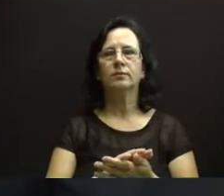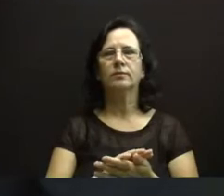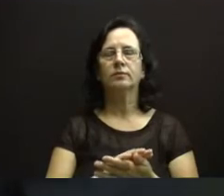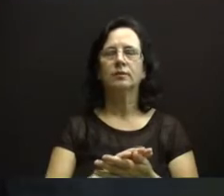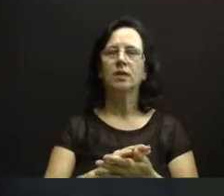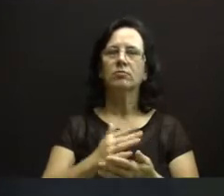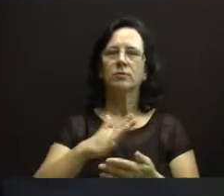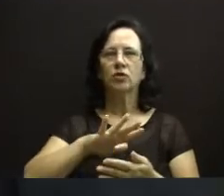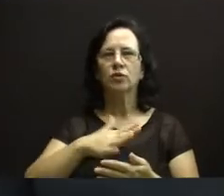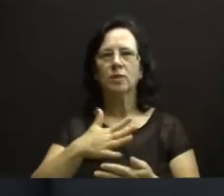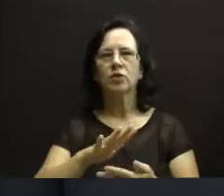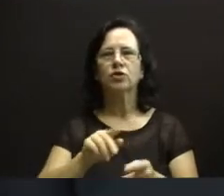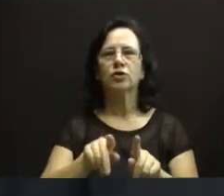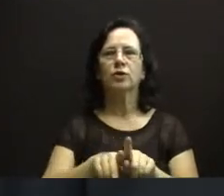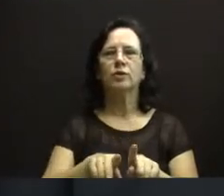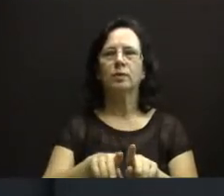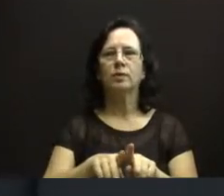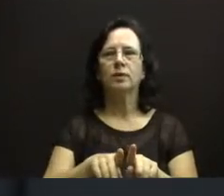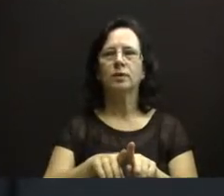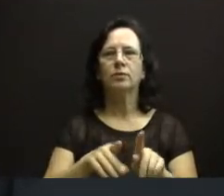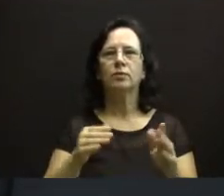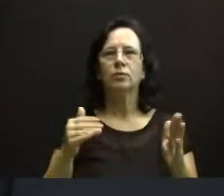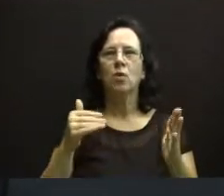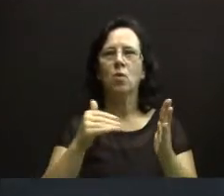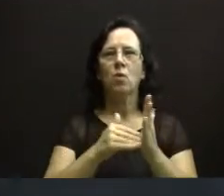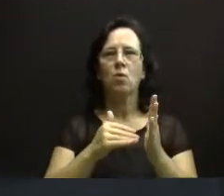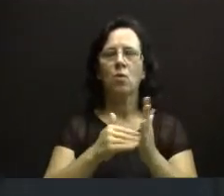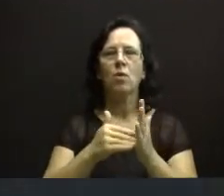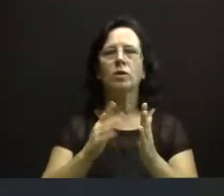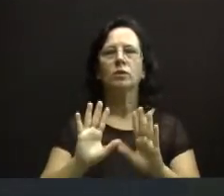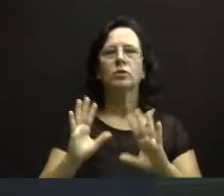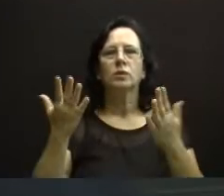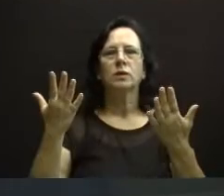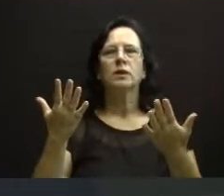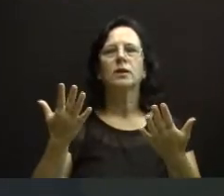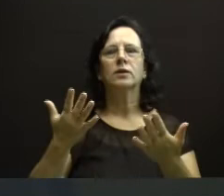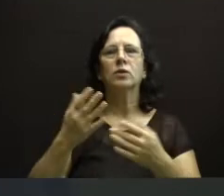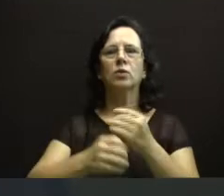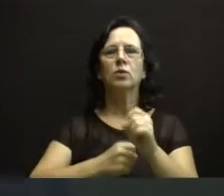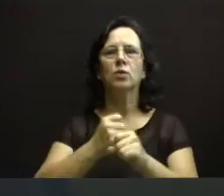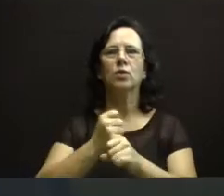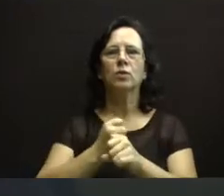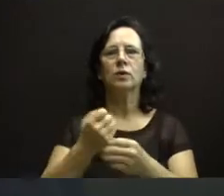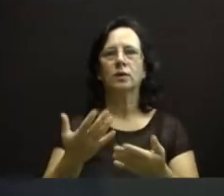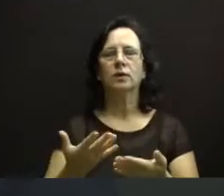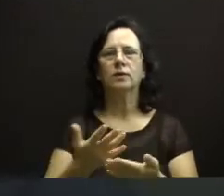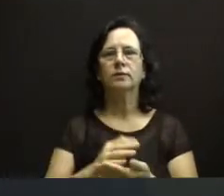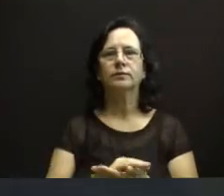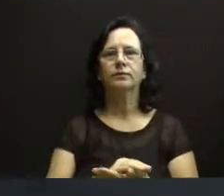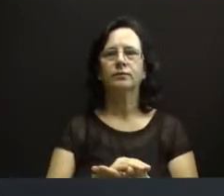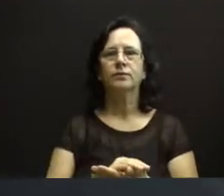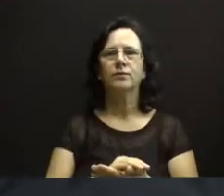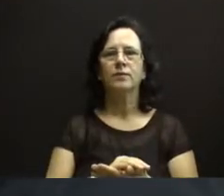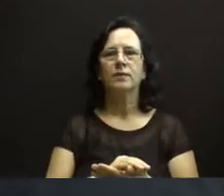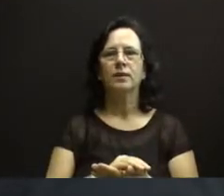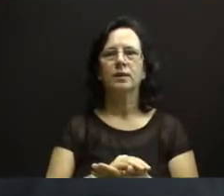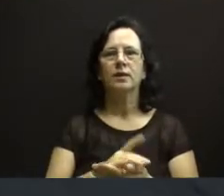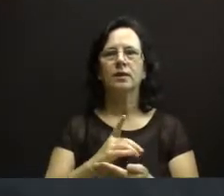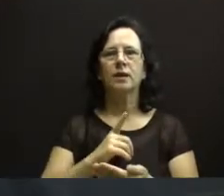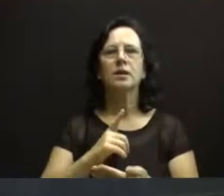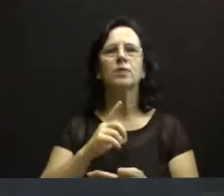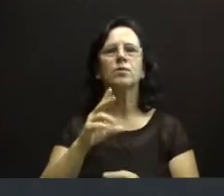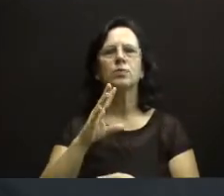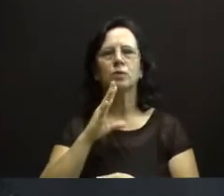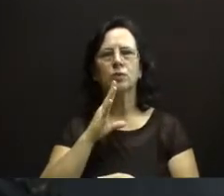estimativa ela é bate quase a sua realidade no ano do exercício não gosto mas nós temos sempre que se alimenta